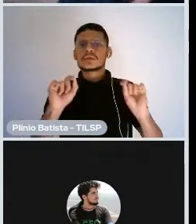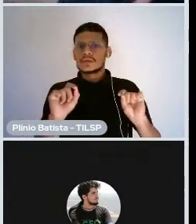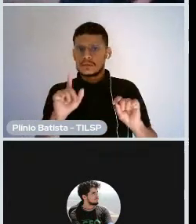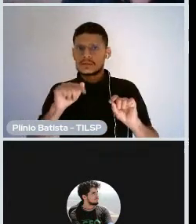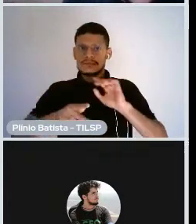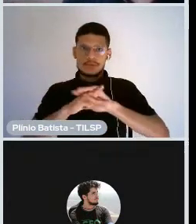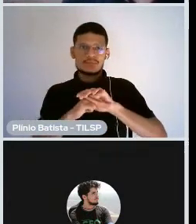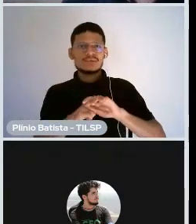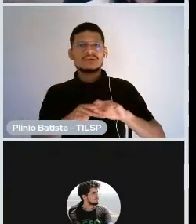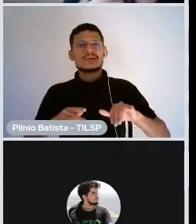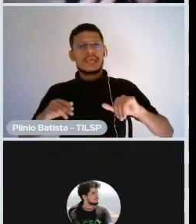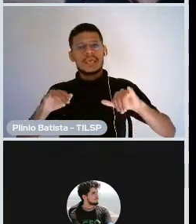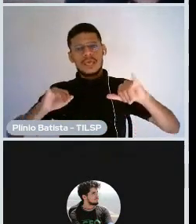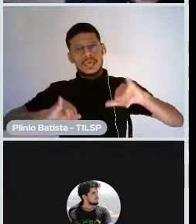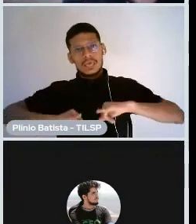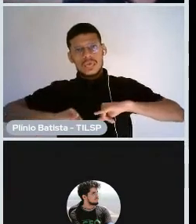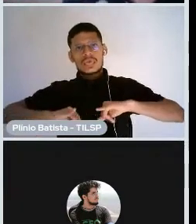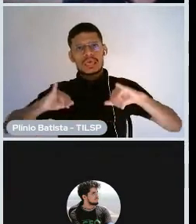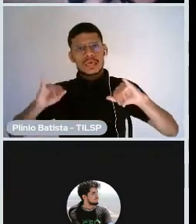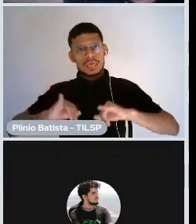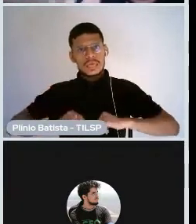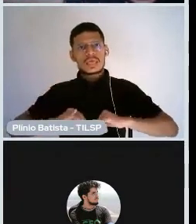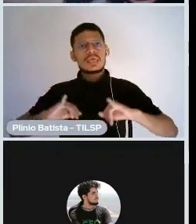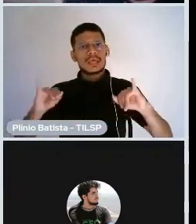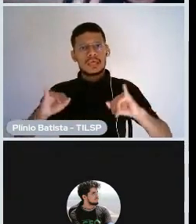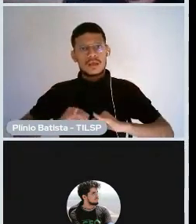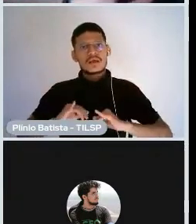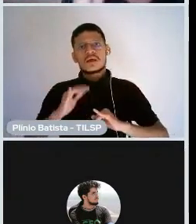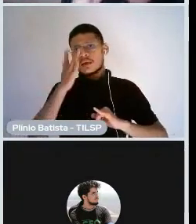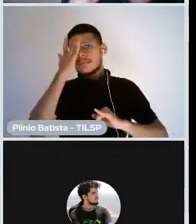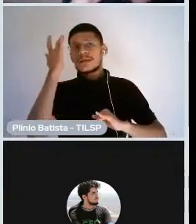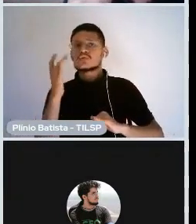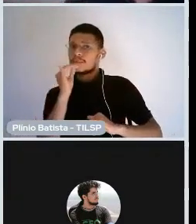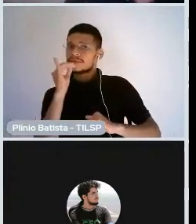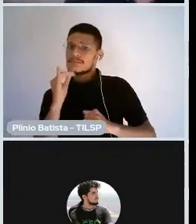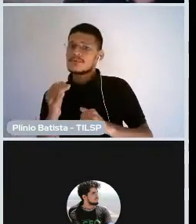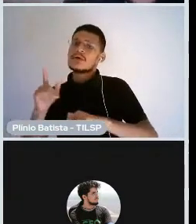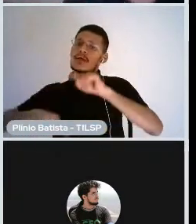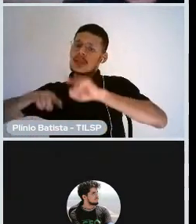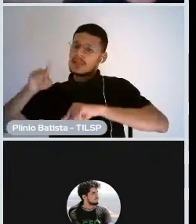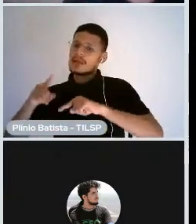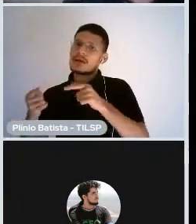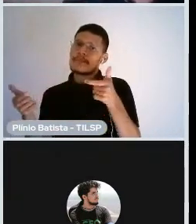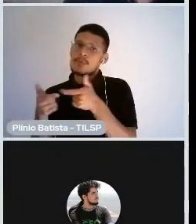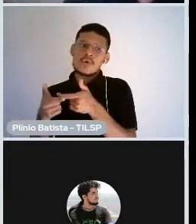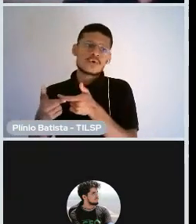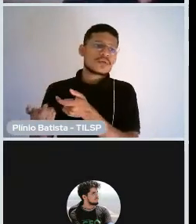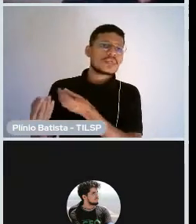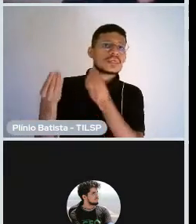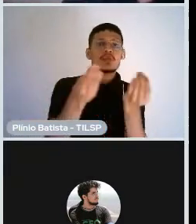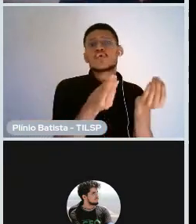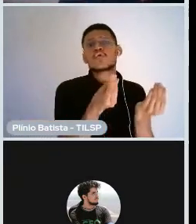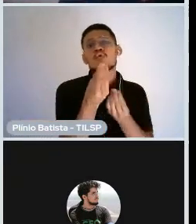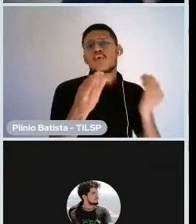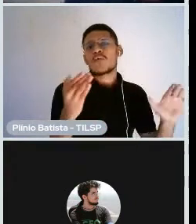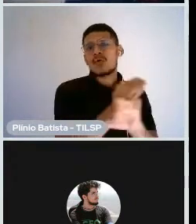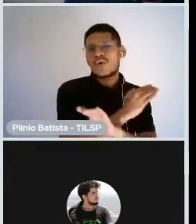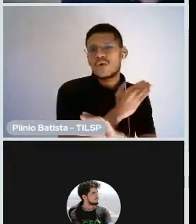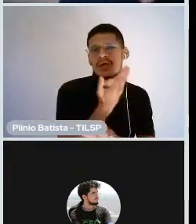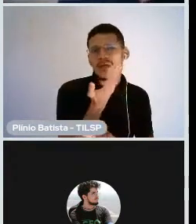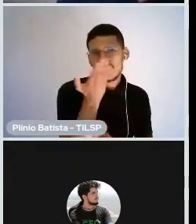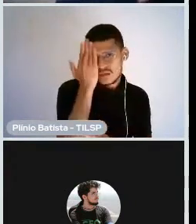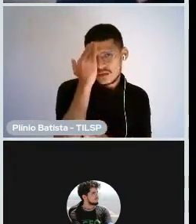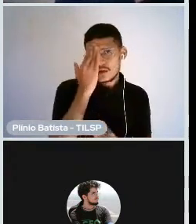esse fator biológico e não conseguiria alimentar as pessoas, e as pessoas começariam a morrer de fome. E qual a solução? Ele, como